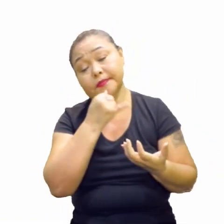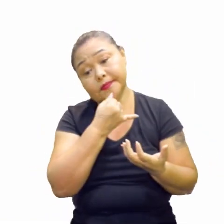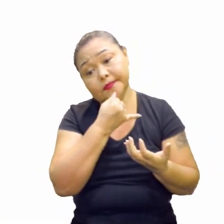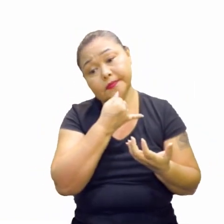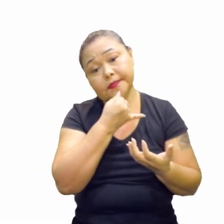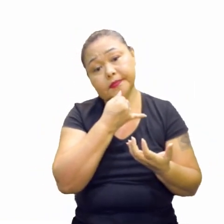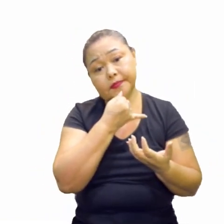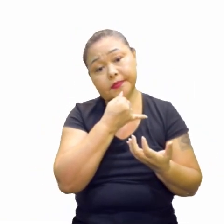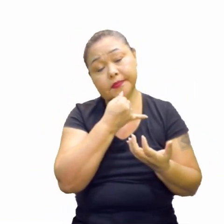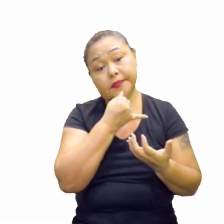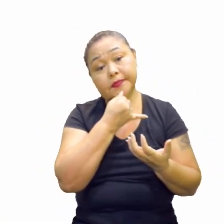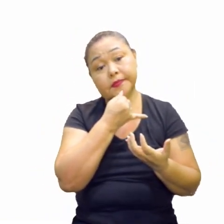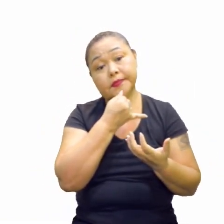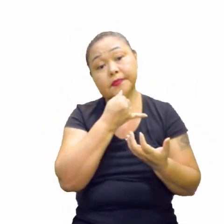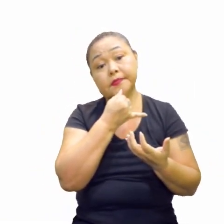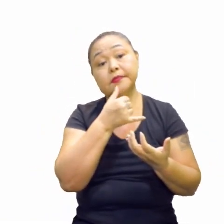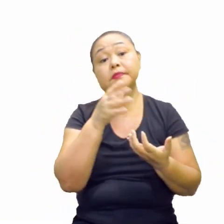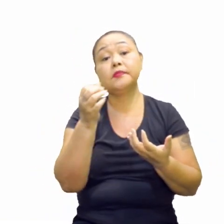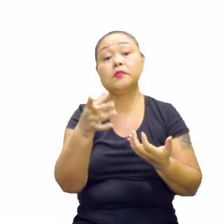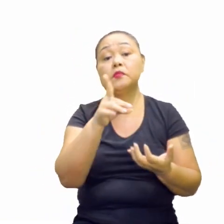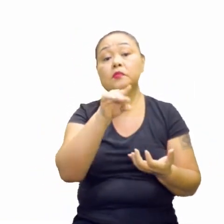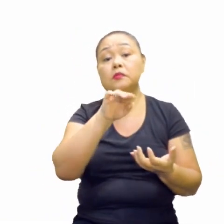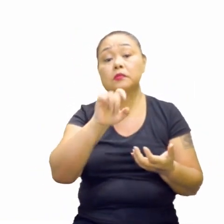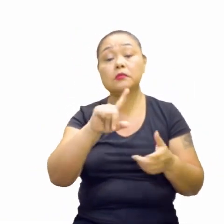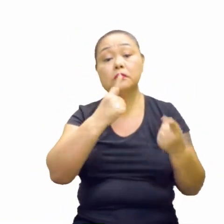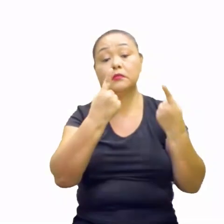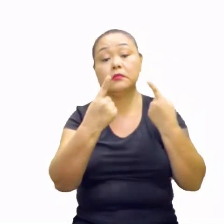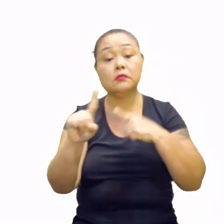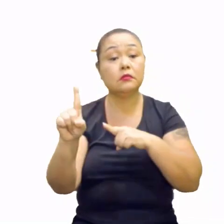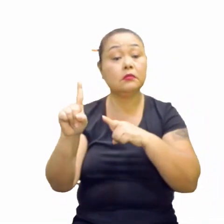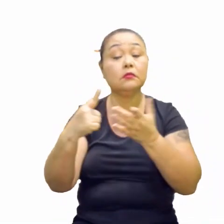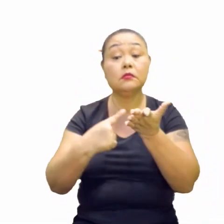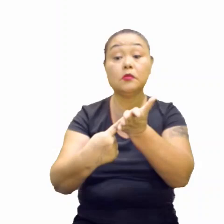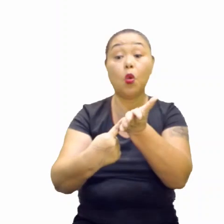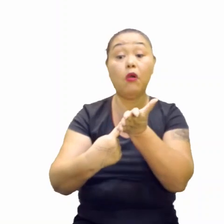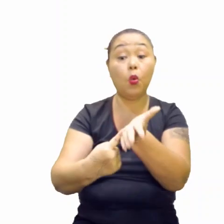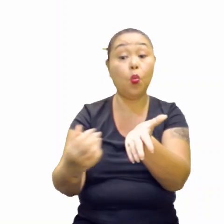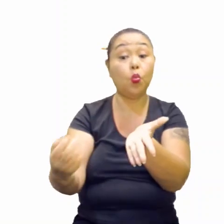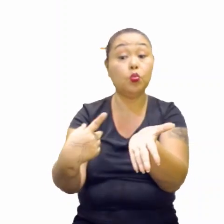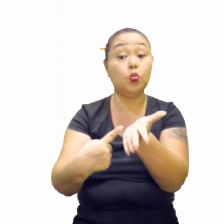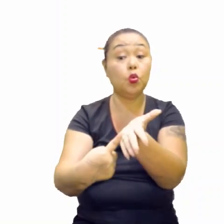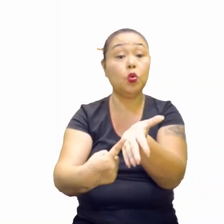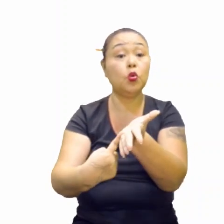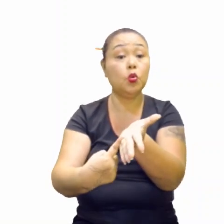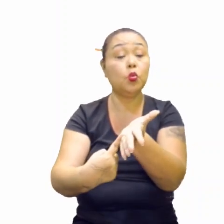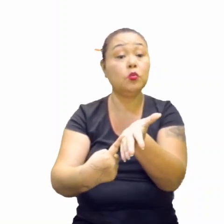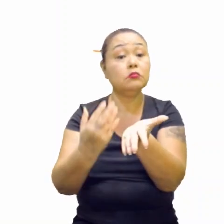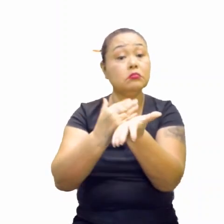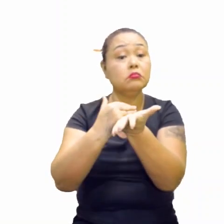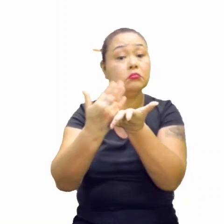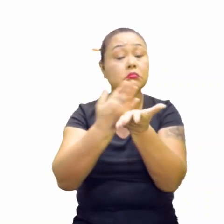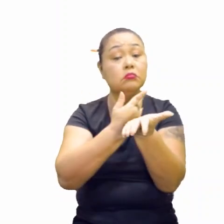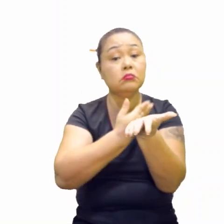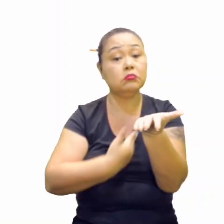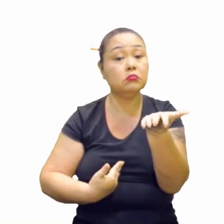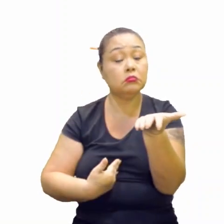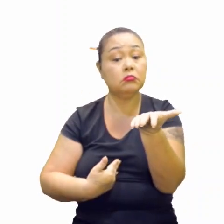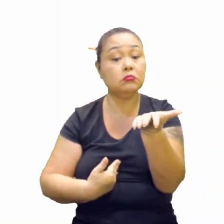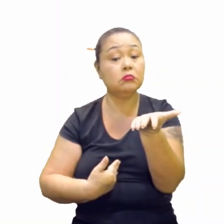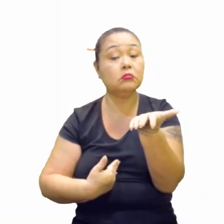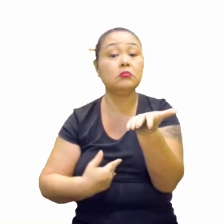New Deal contra a crise. Novo acordo. De início, o governo